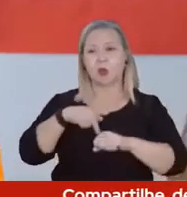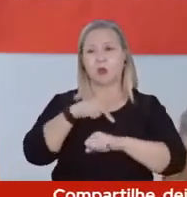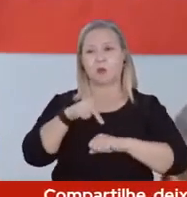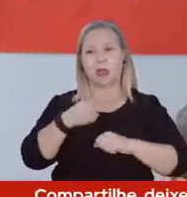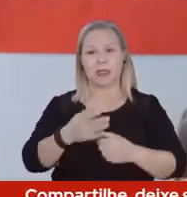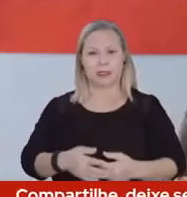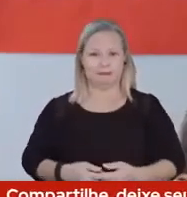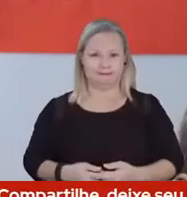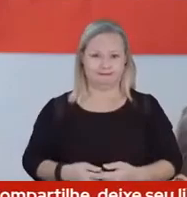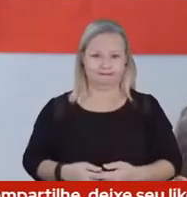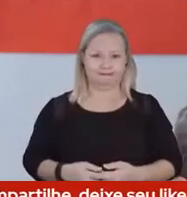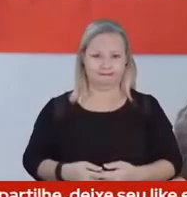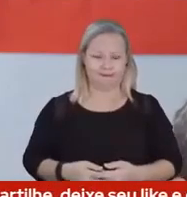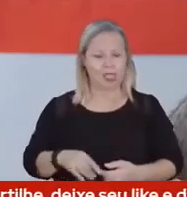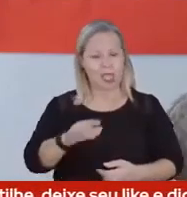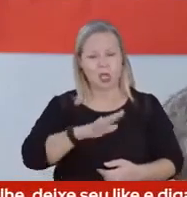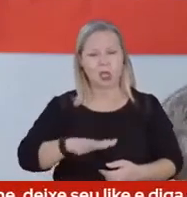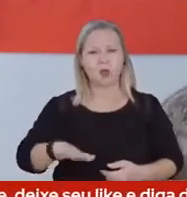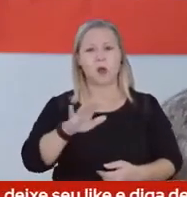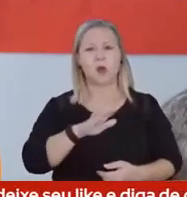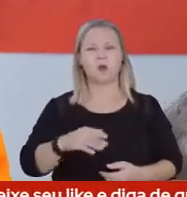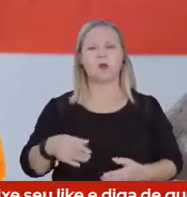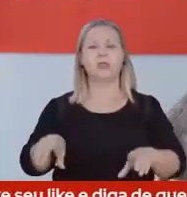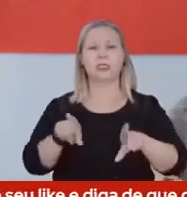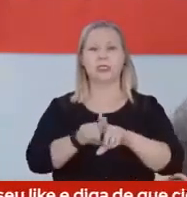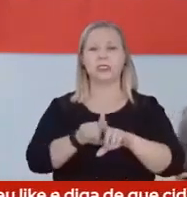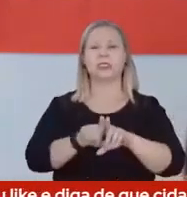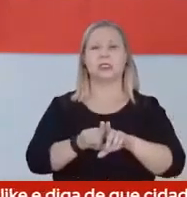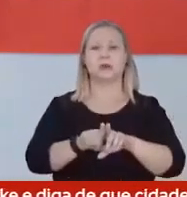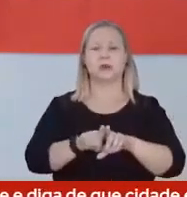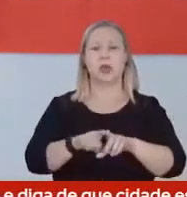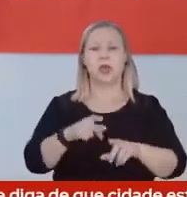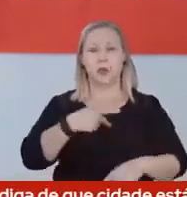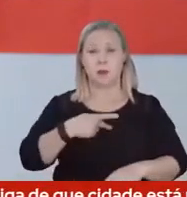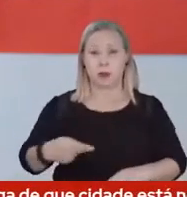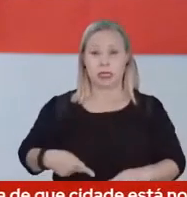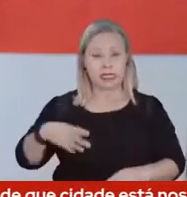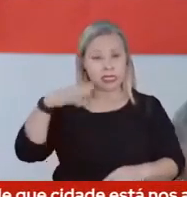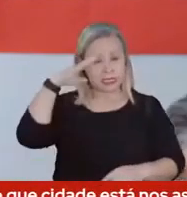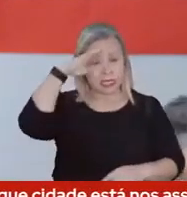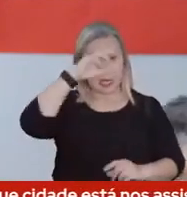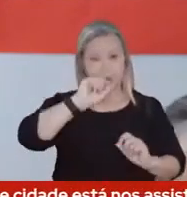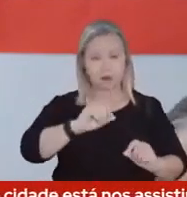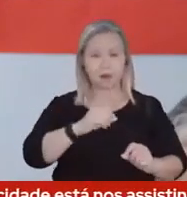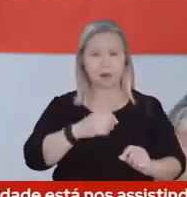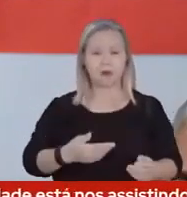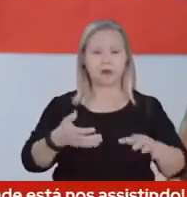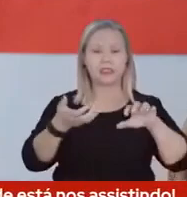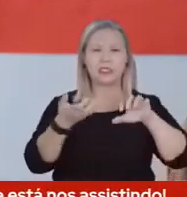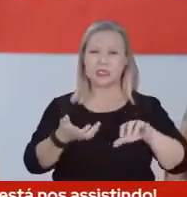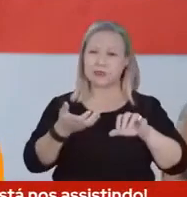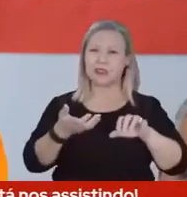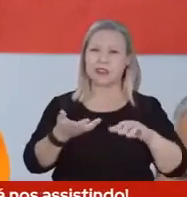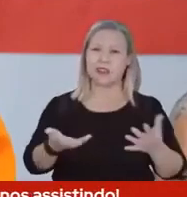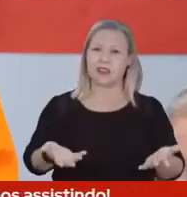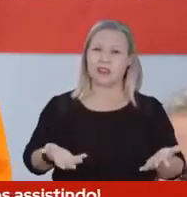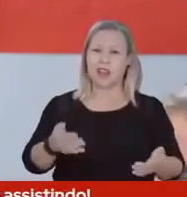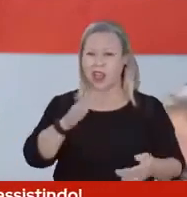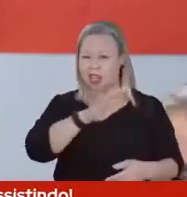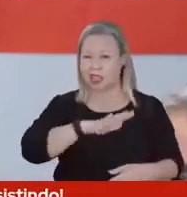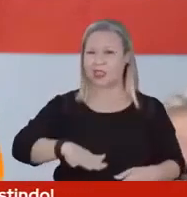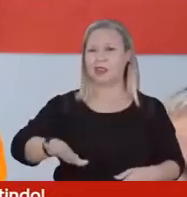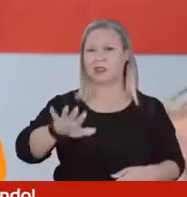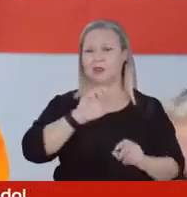eles, inclusive desse presidente da República que está aí, desse Congresso Federal, a maior parcela dele,